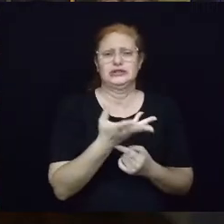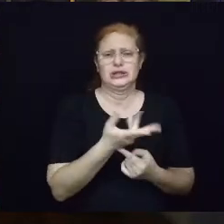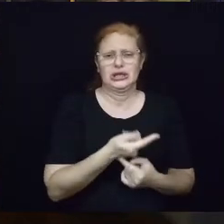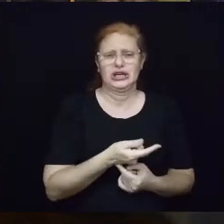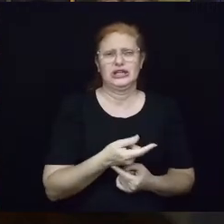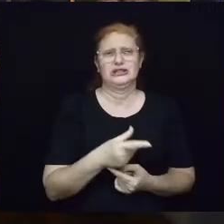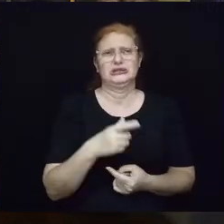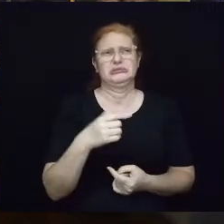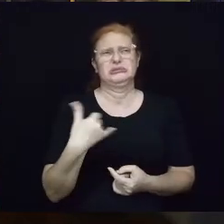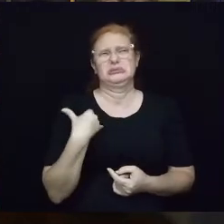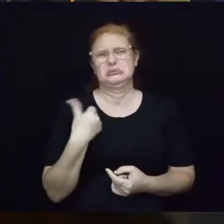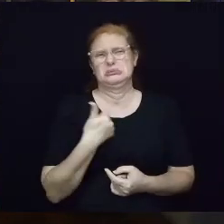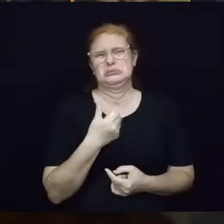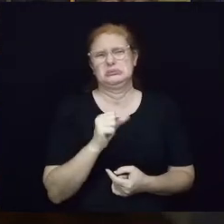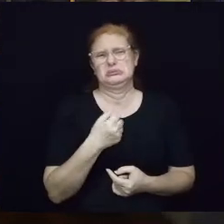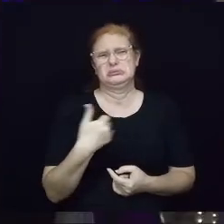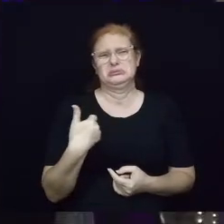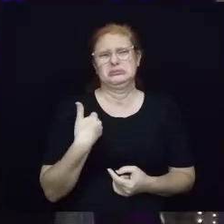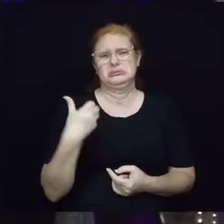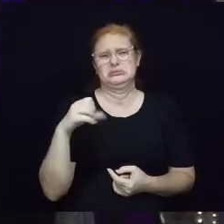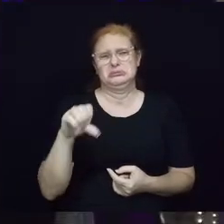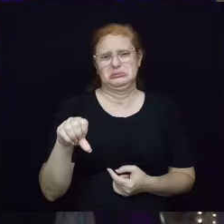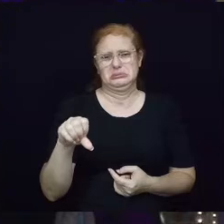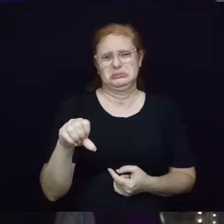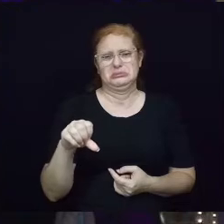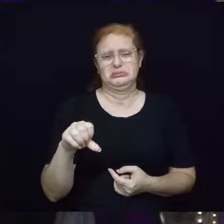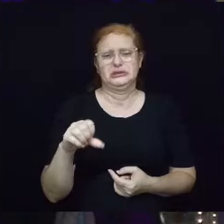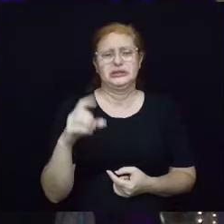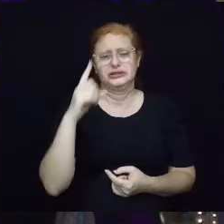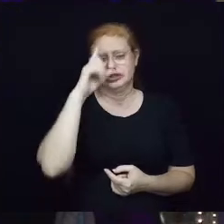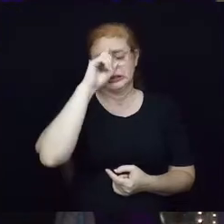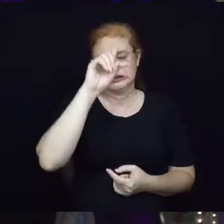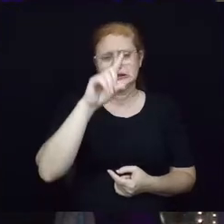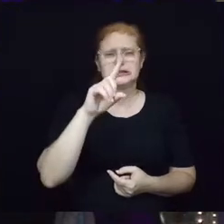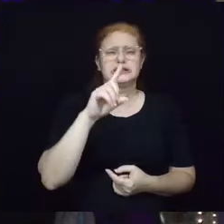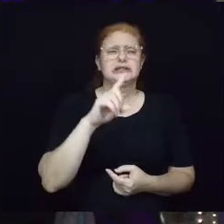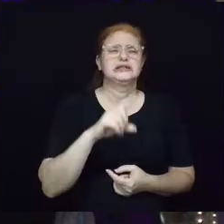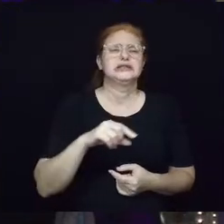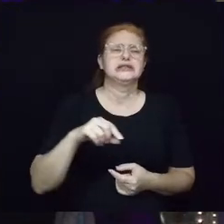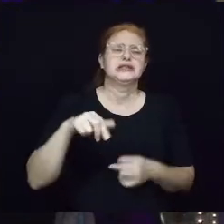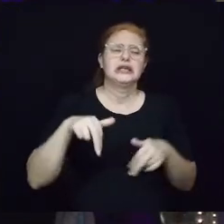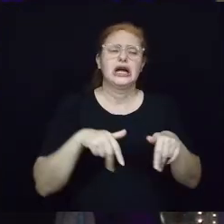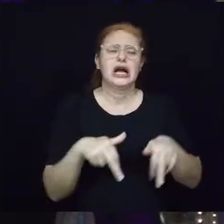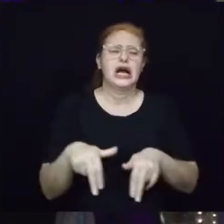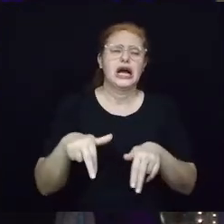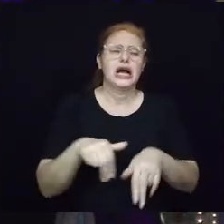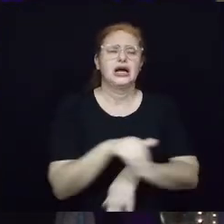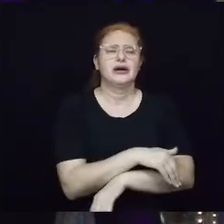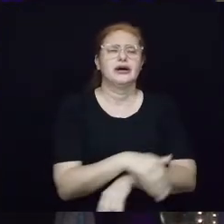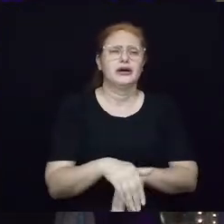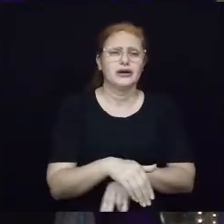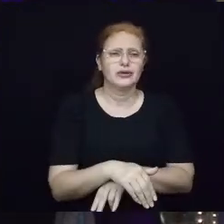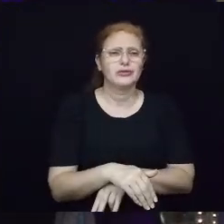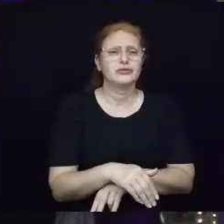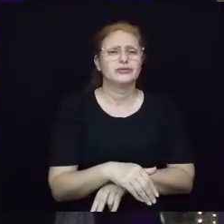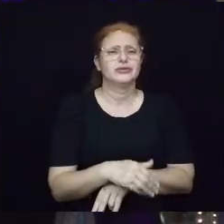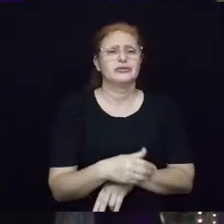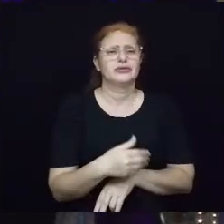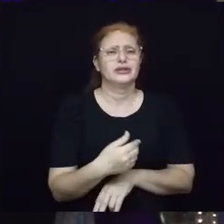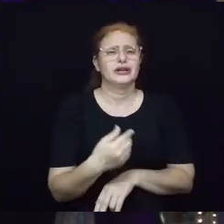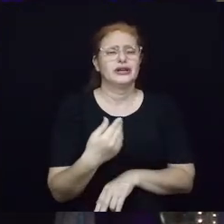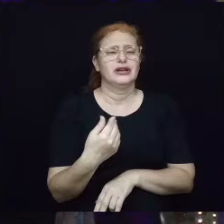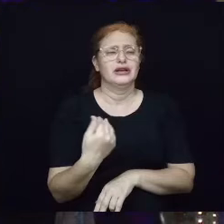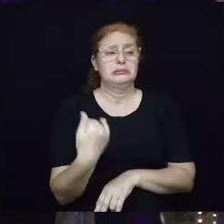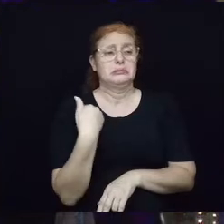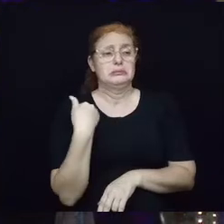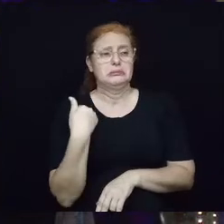lá, 18, 19 anos. E certo dia, a gente descendo pela Senhor dos Passos, o meu amigo músico disse: olha esse prédio, aqui é o Instituto